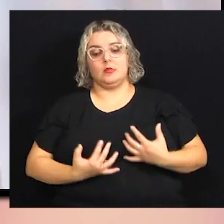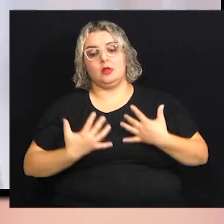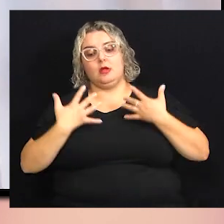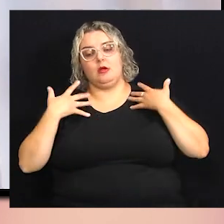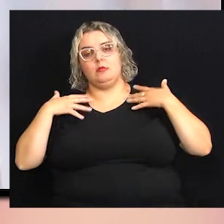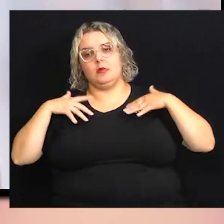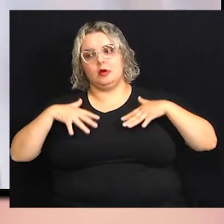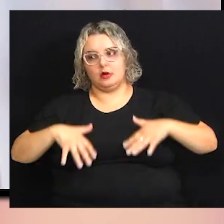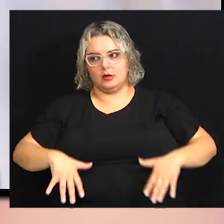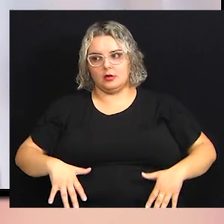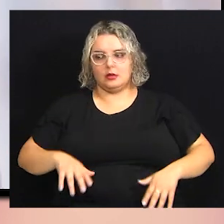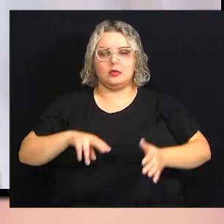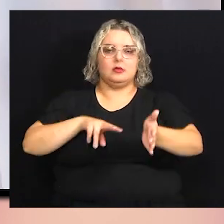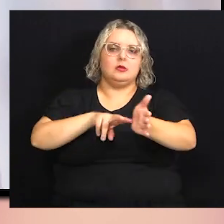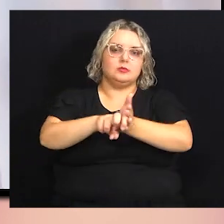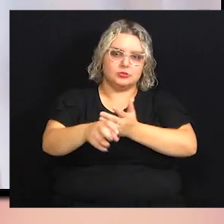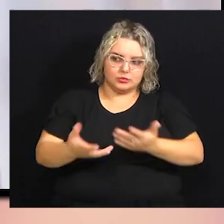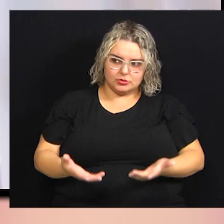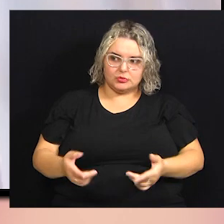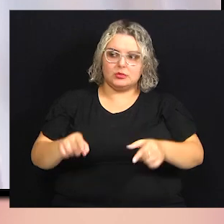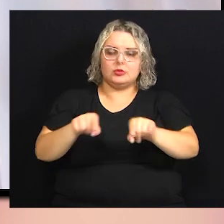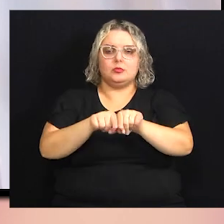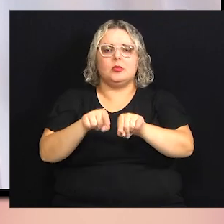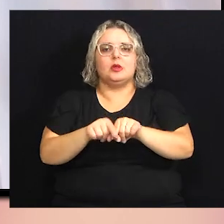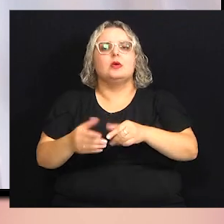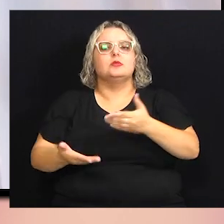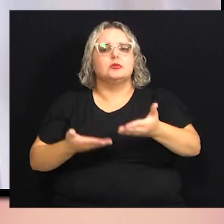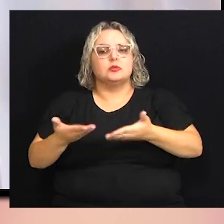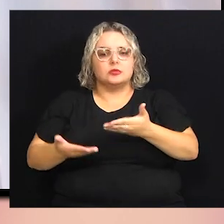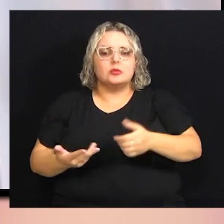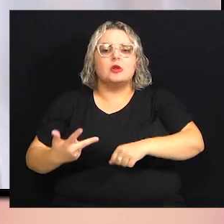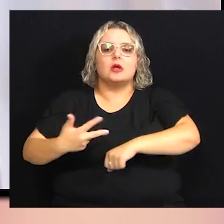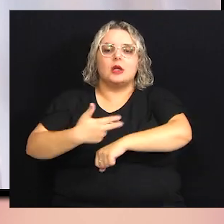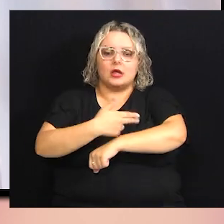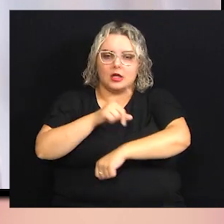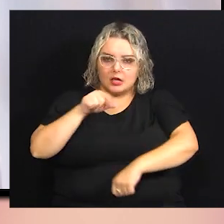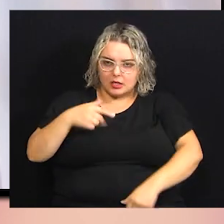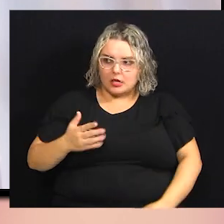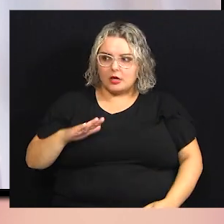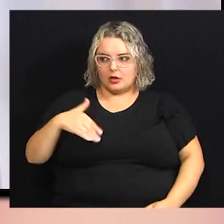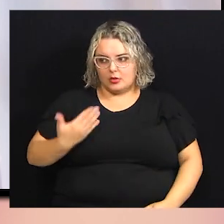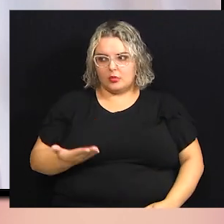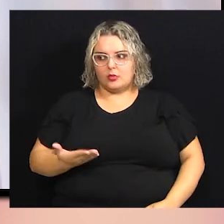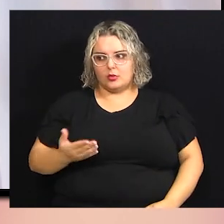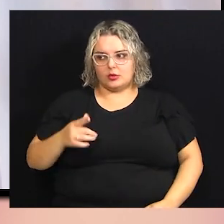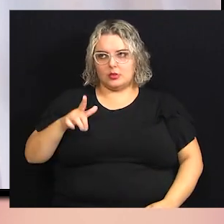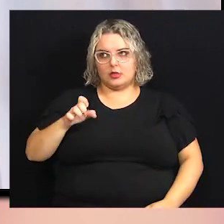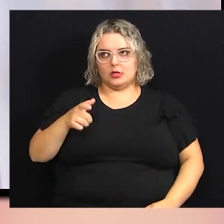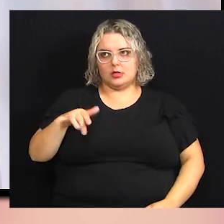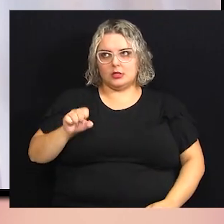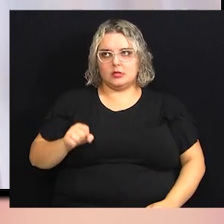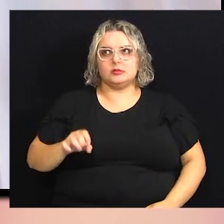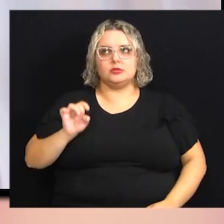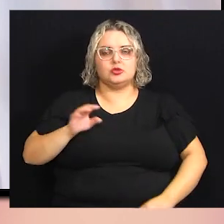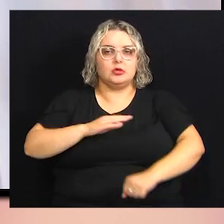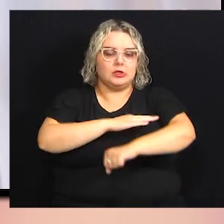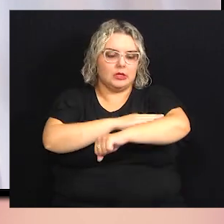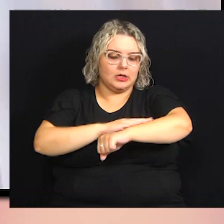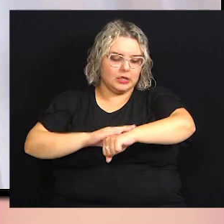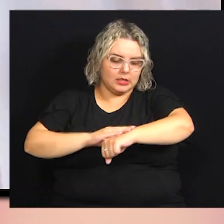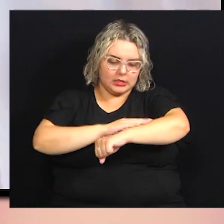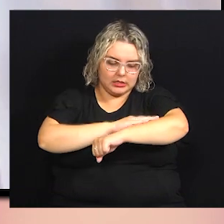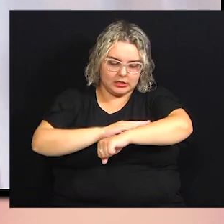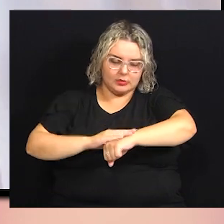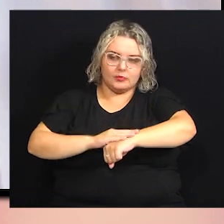se espalhado pelo corpo ao diagnóstico, também o tratamento ele é cirúrgico, quando a lesão ela está só na